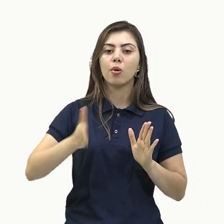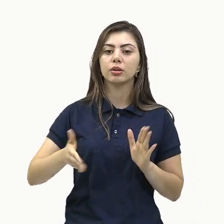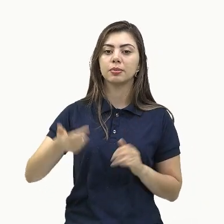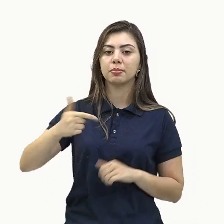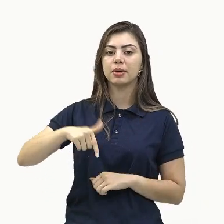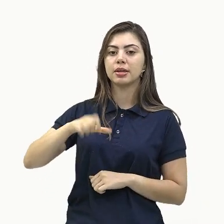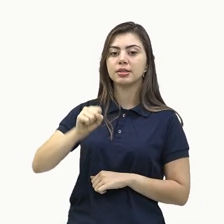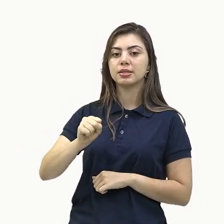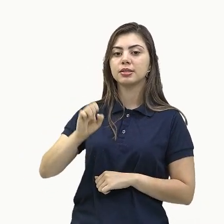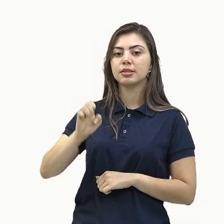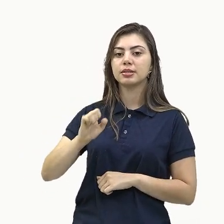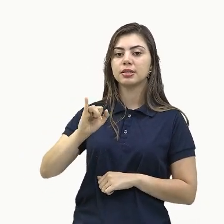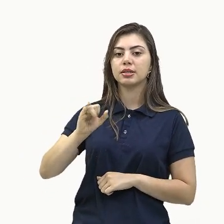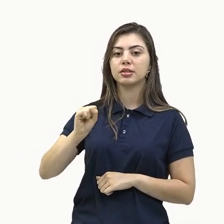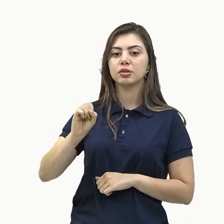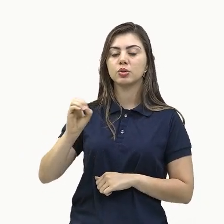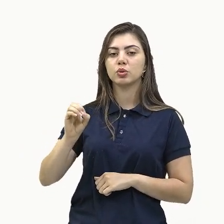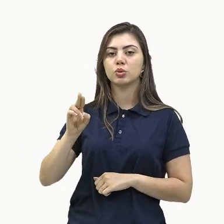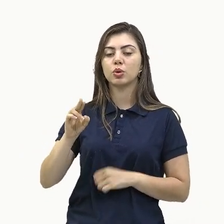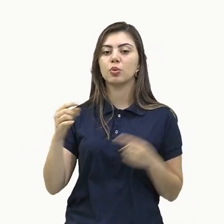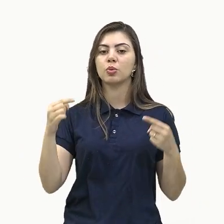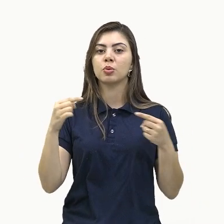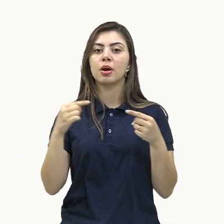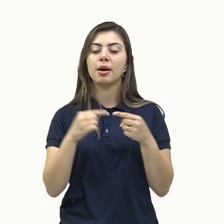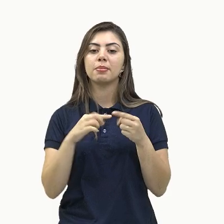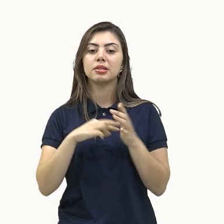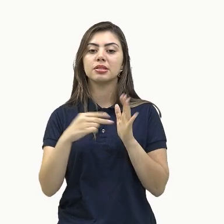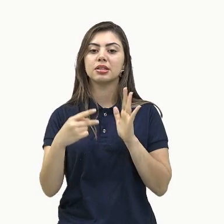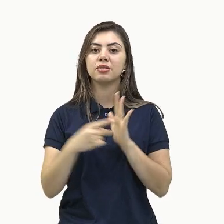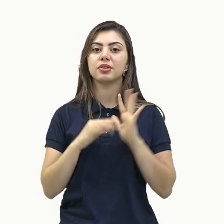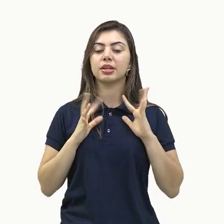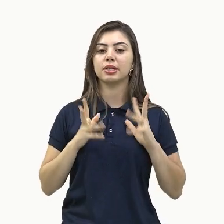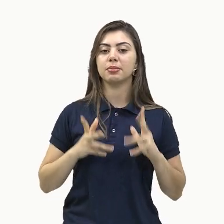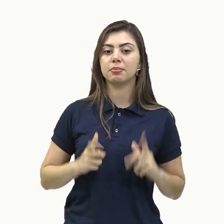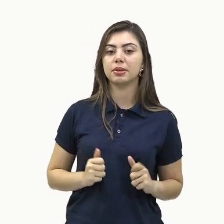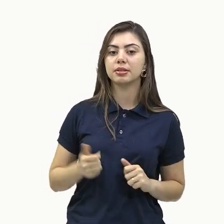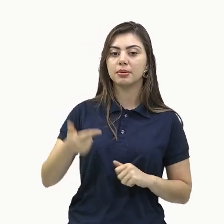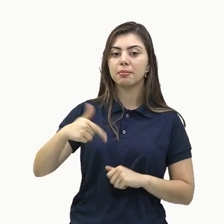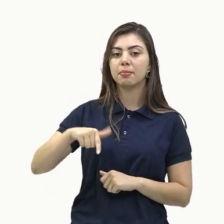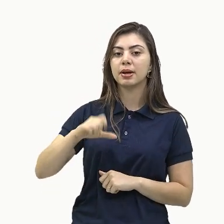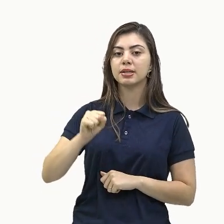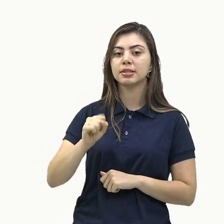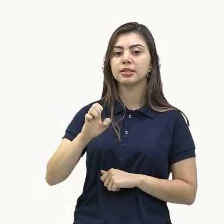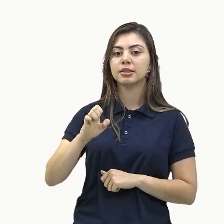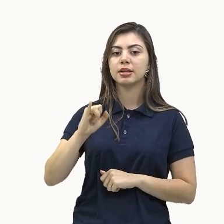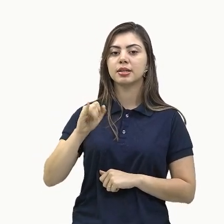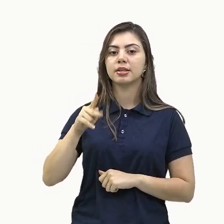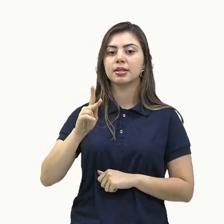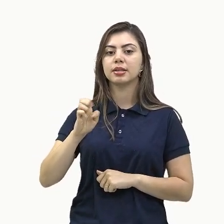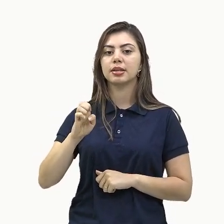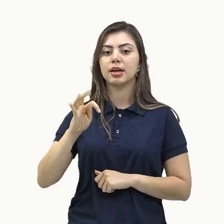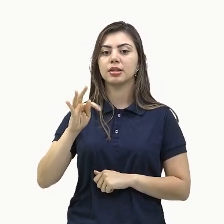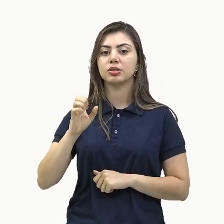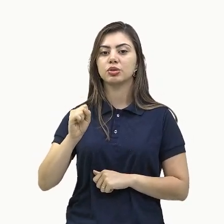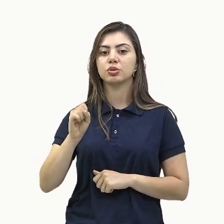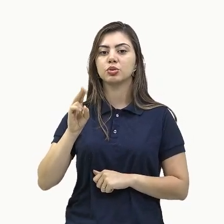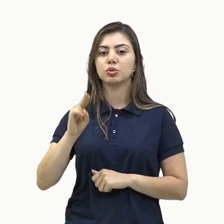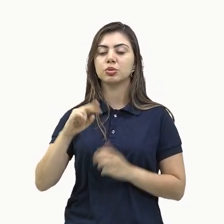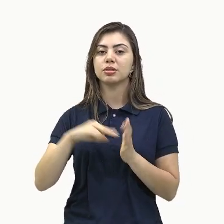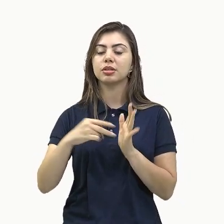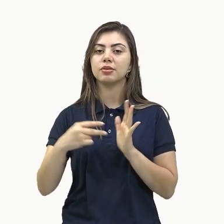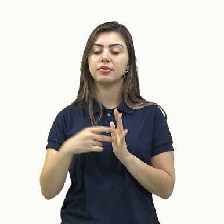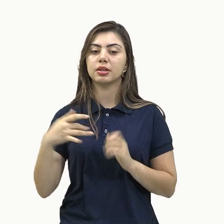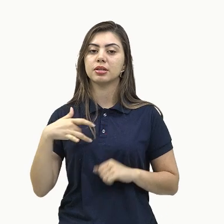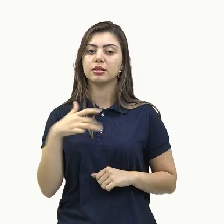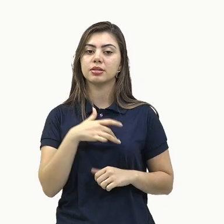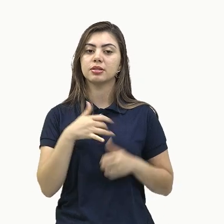nosso senso de limpeza, seiketsu, que é o nosso senso de saúde, e o shitsuki, que